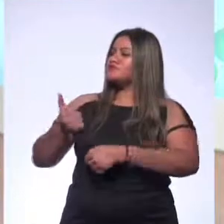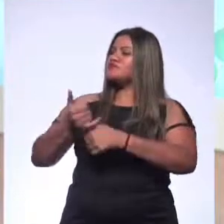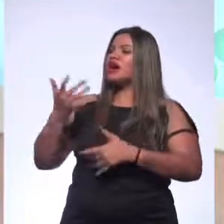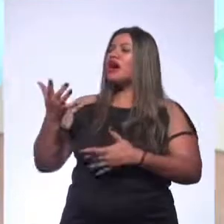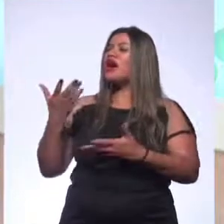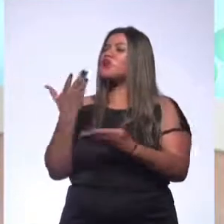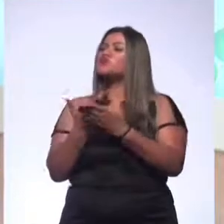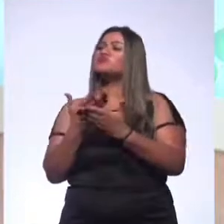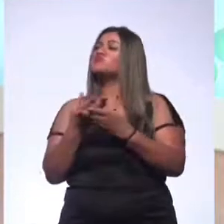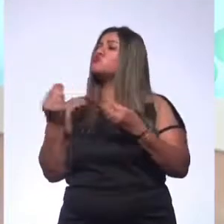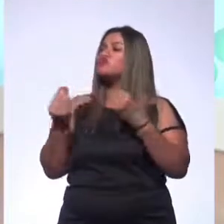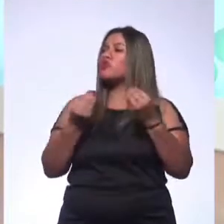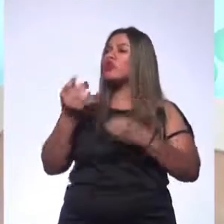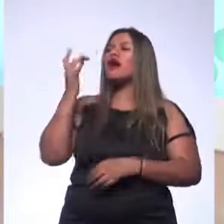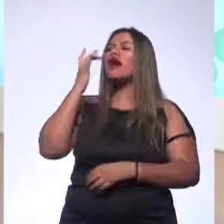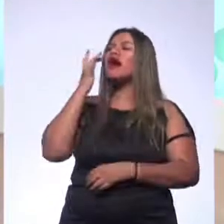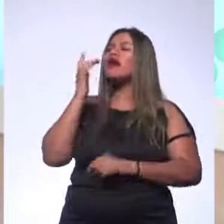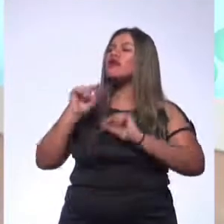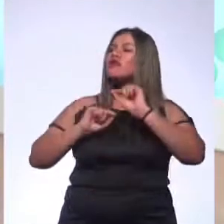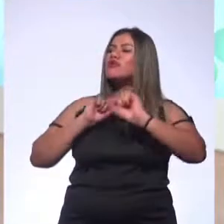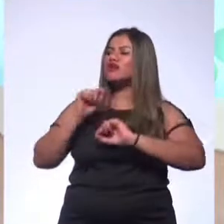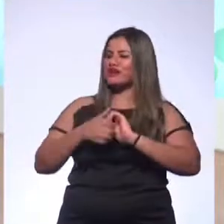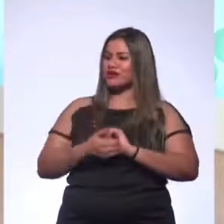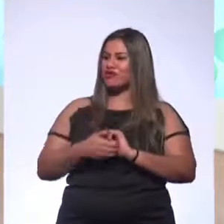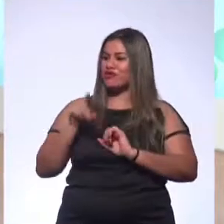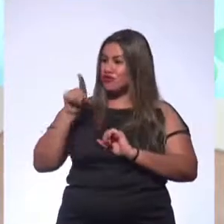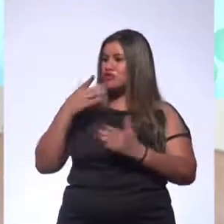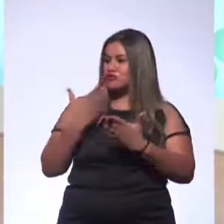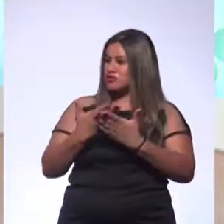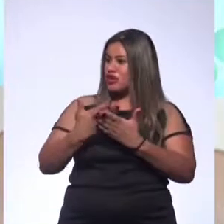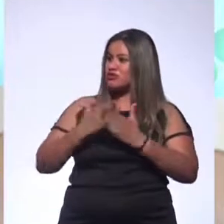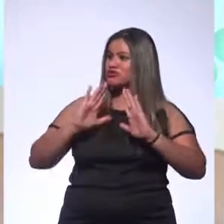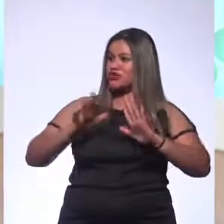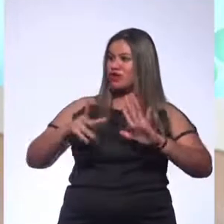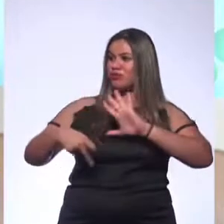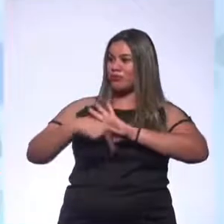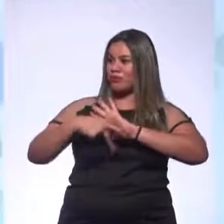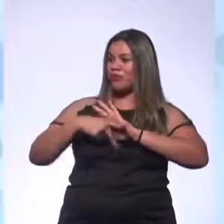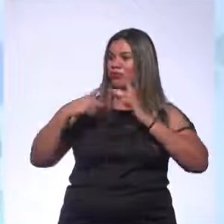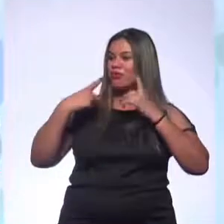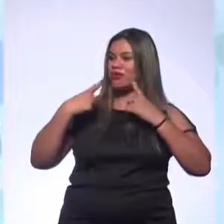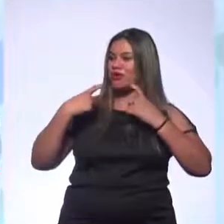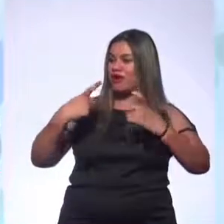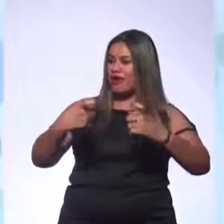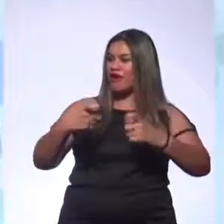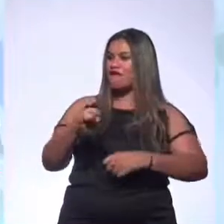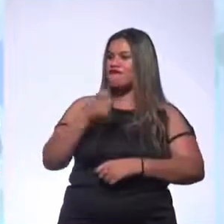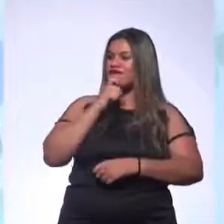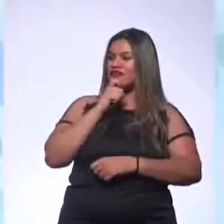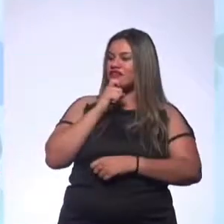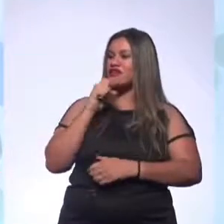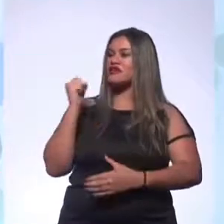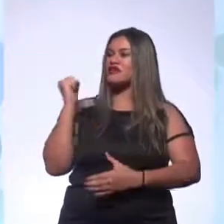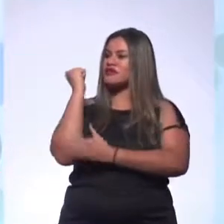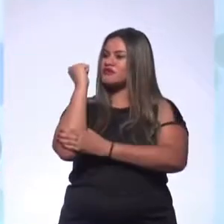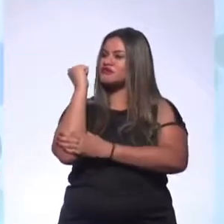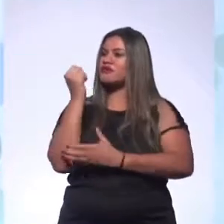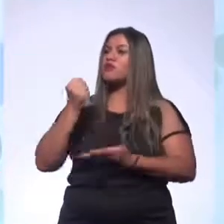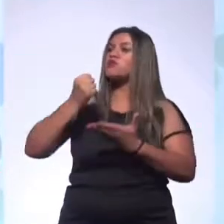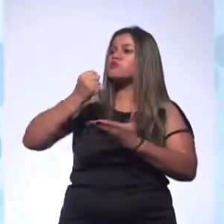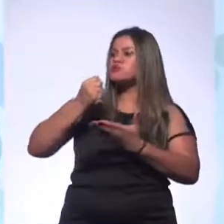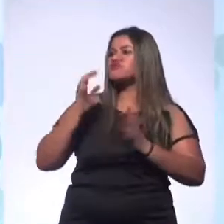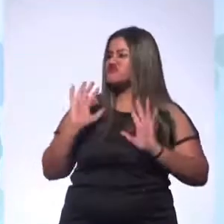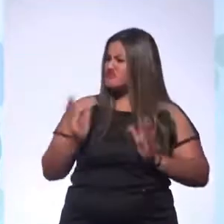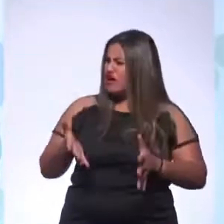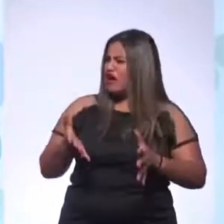da aula de história? Você já havia estudado já sobre a questão da Guerra Fria, capitalismo, comunismo?